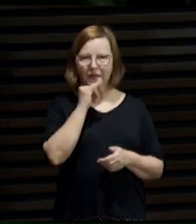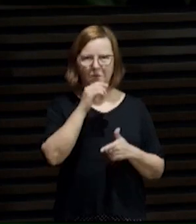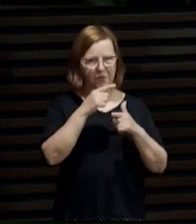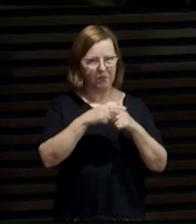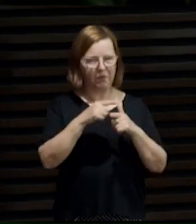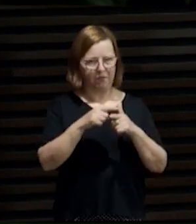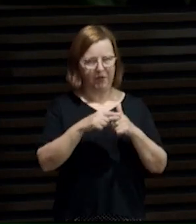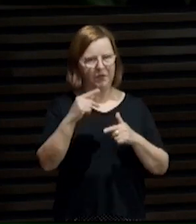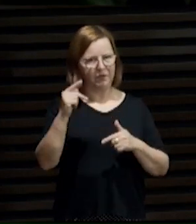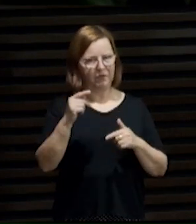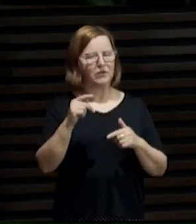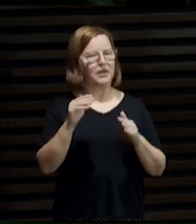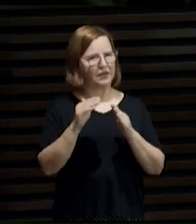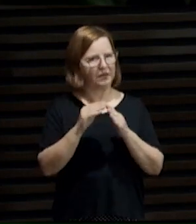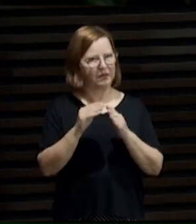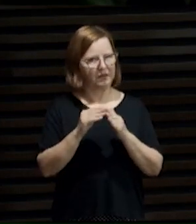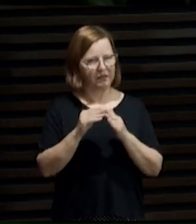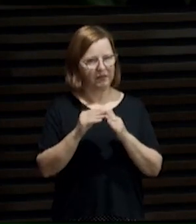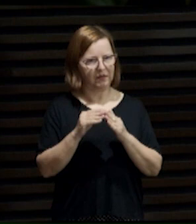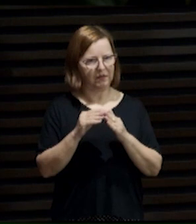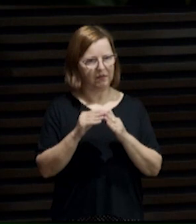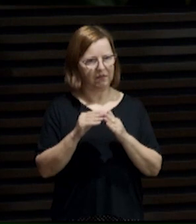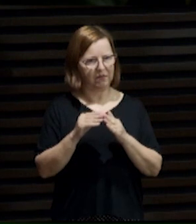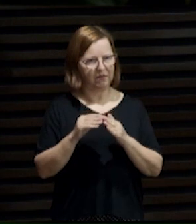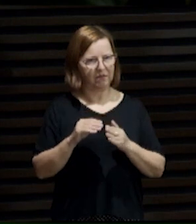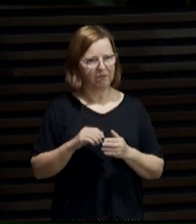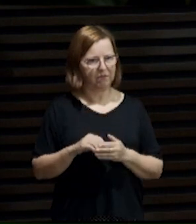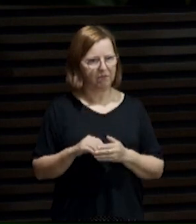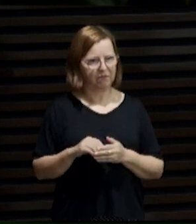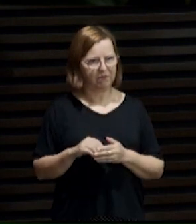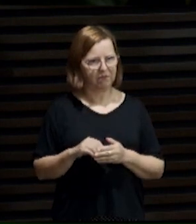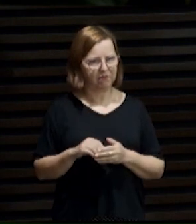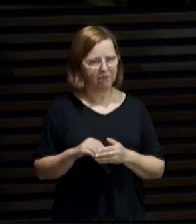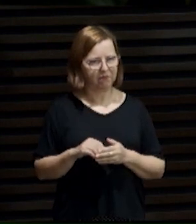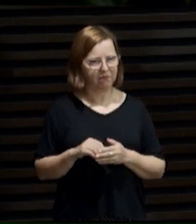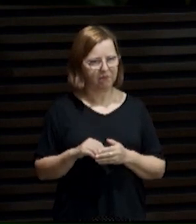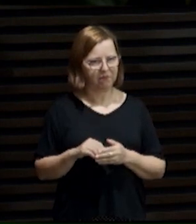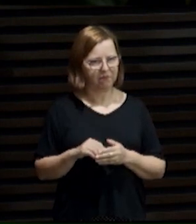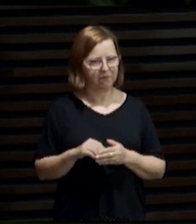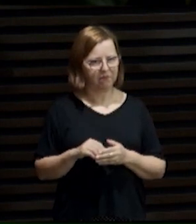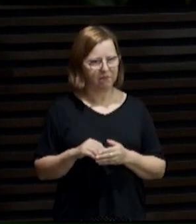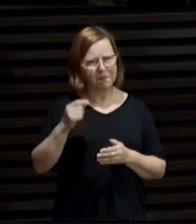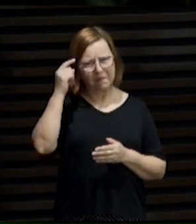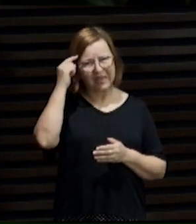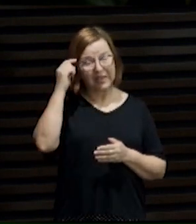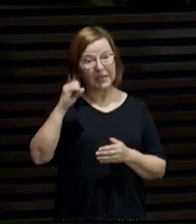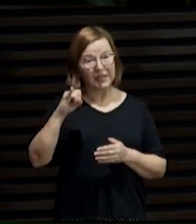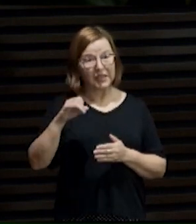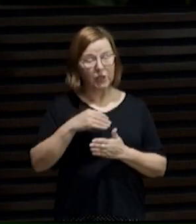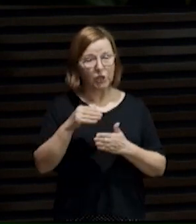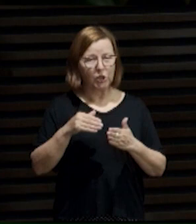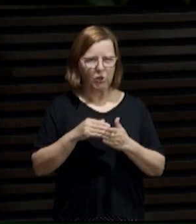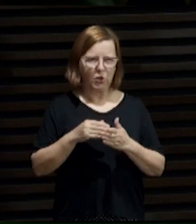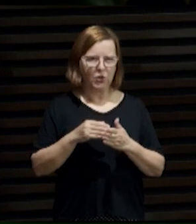nossas esposas. Nem sempre. Pastores sabem muito bem disso. Imagina se todo problema da igreja a gente